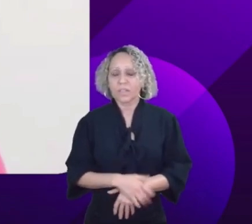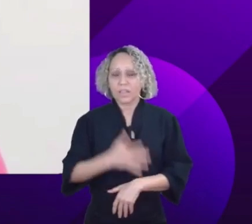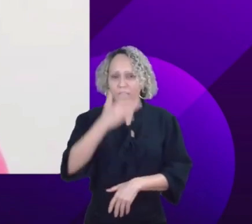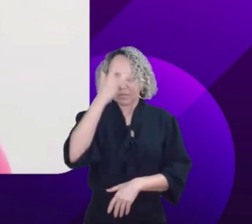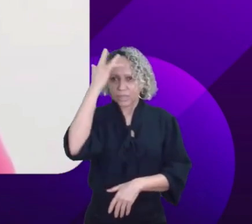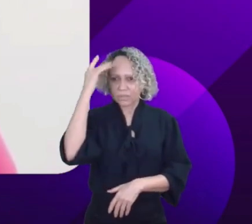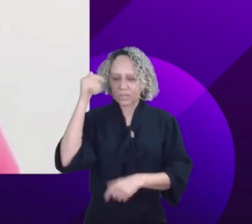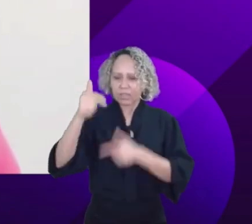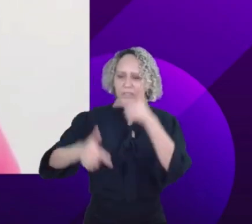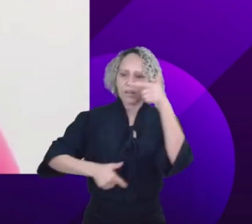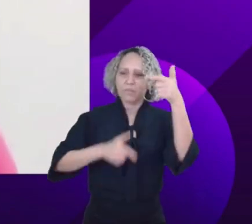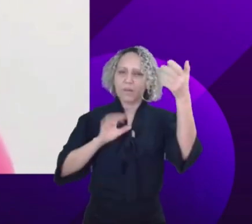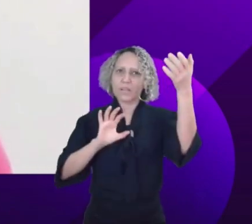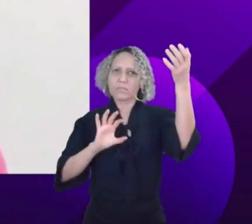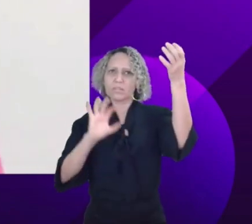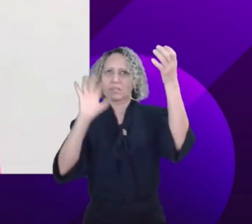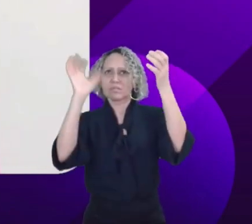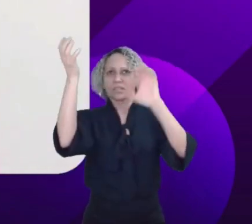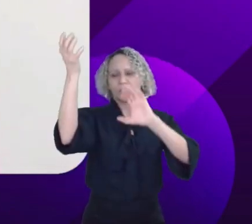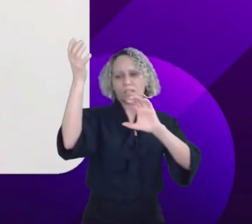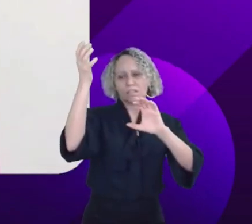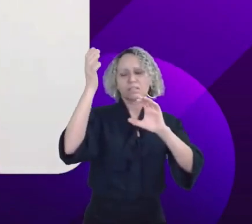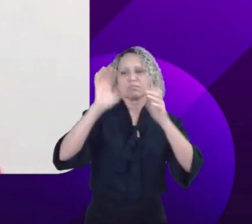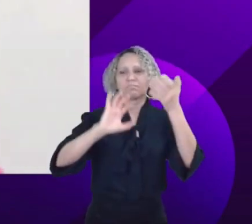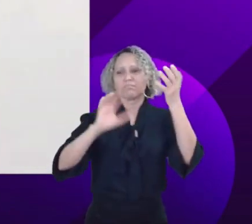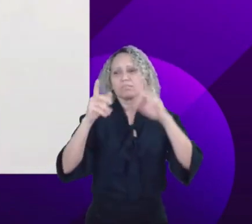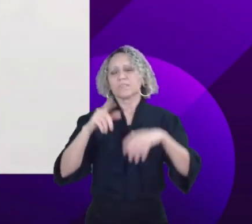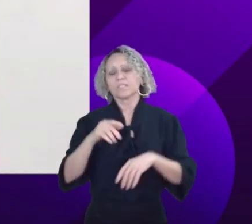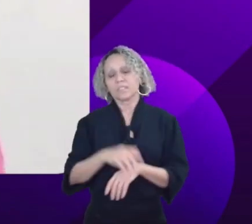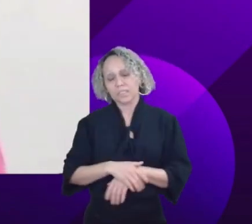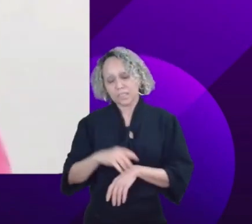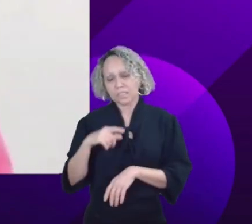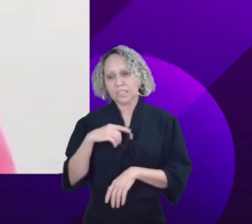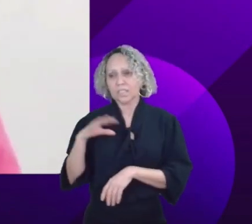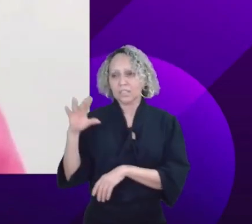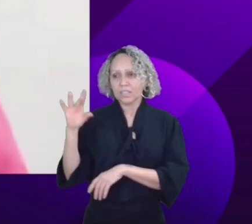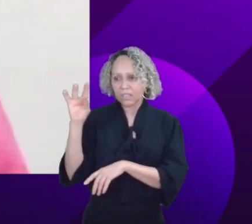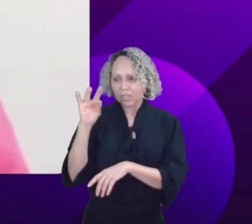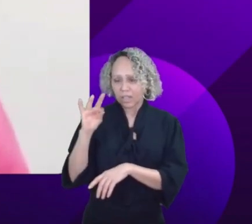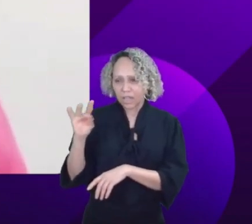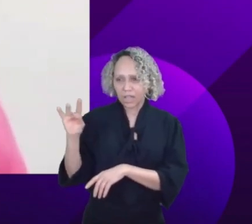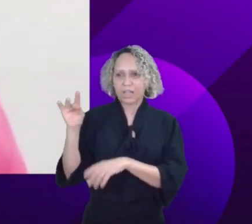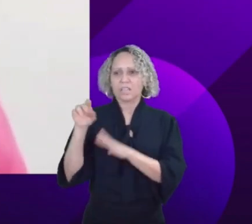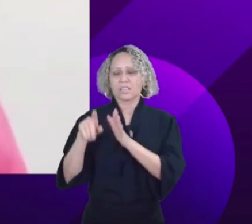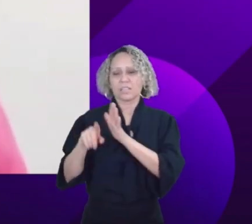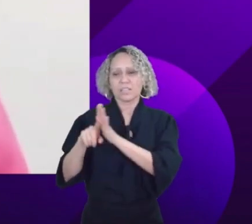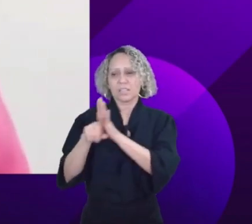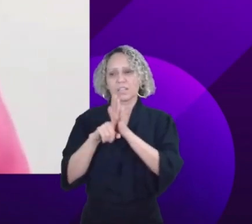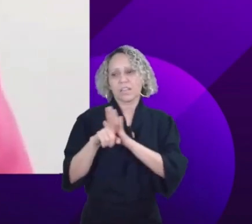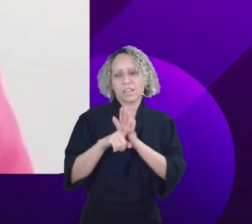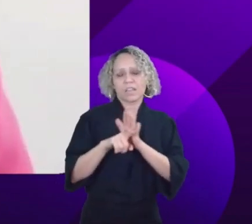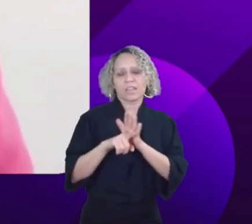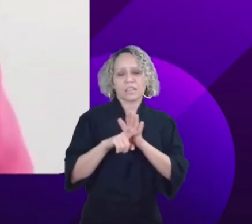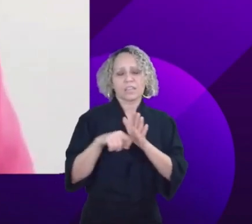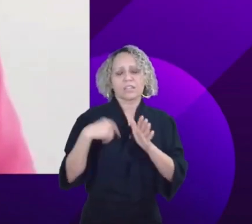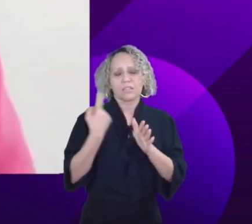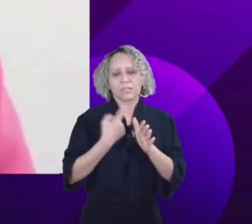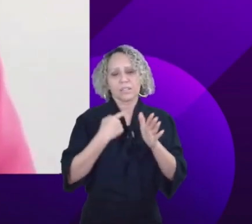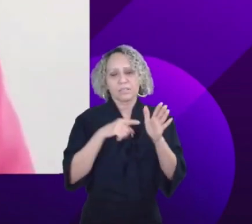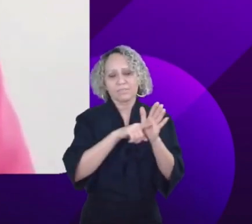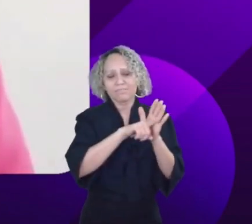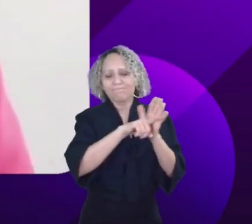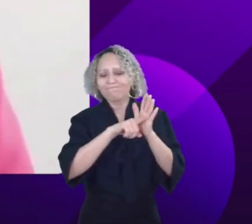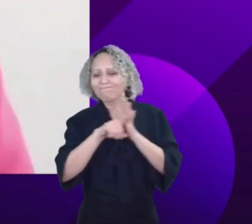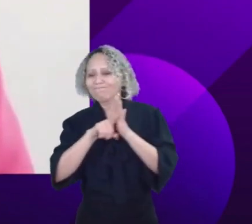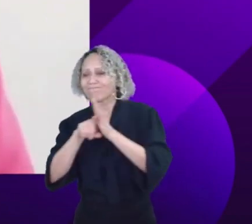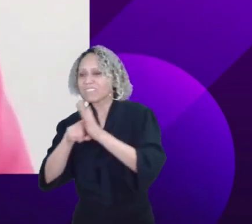que envolvam a ciência. A gente precisa ter quem tem a análise e diagnóstico da situação climática